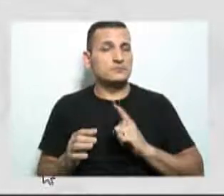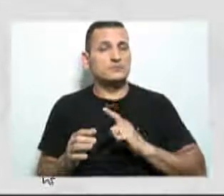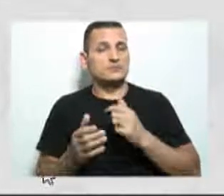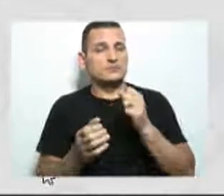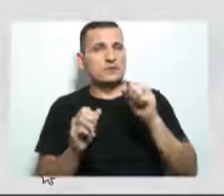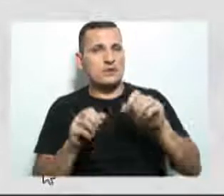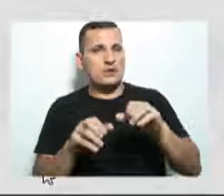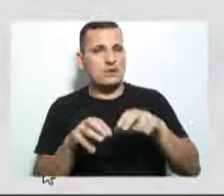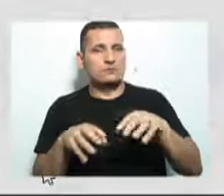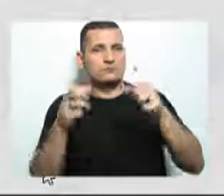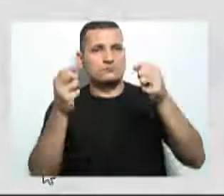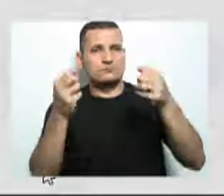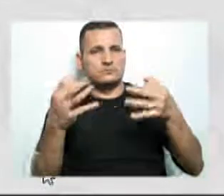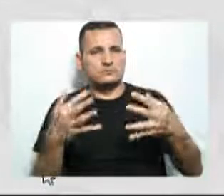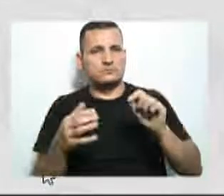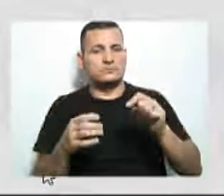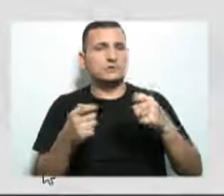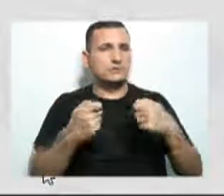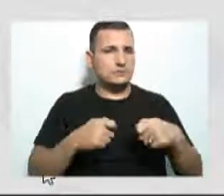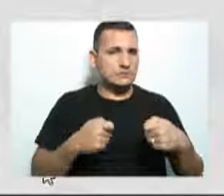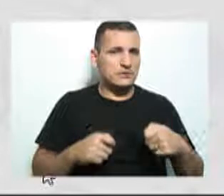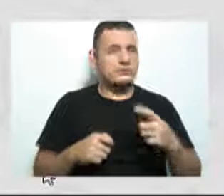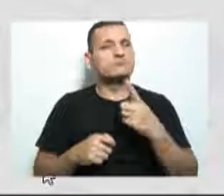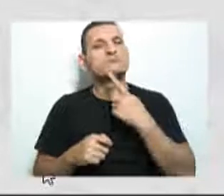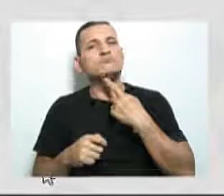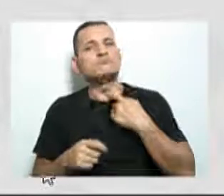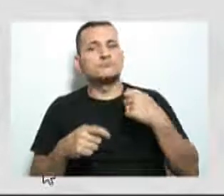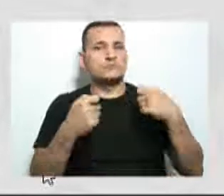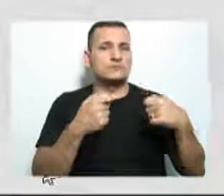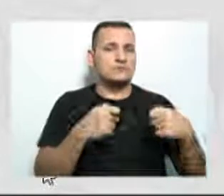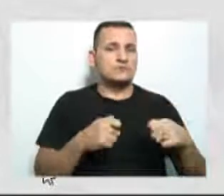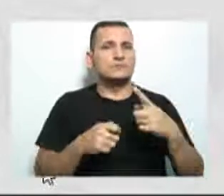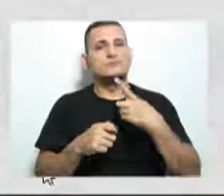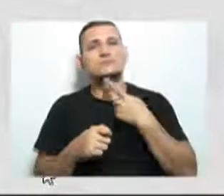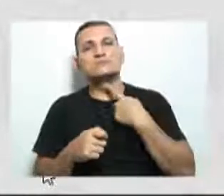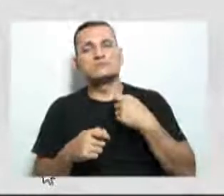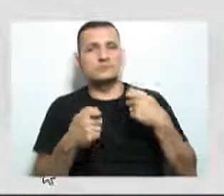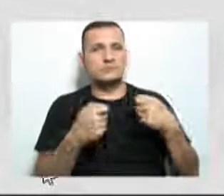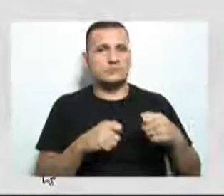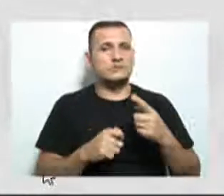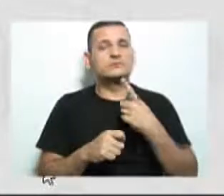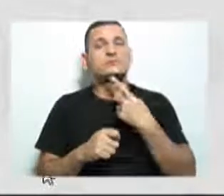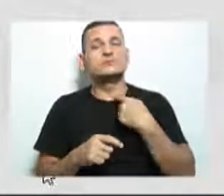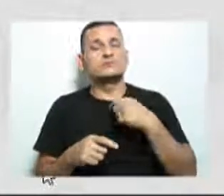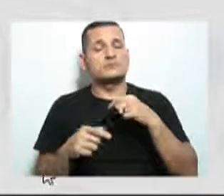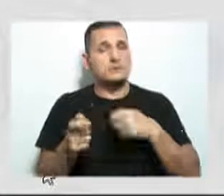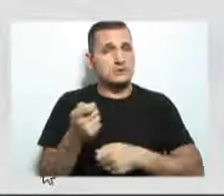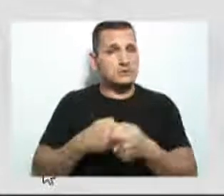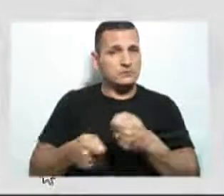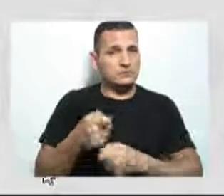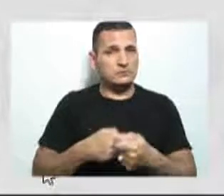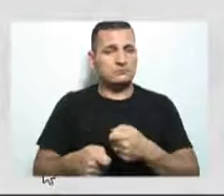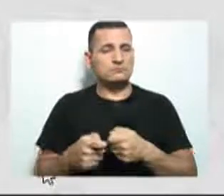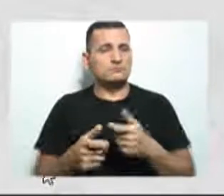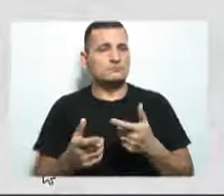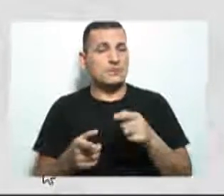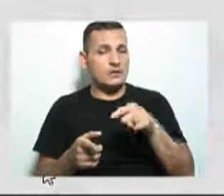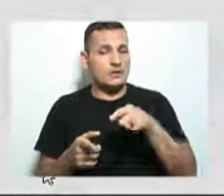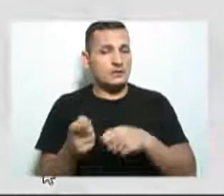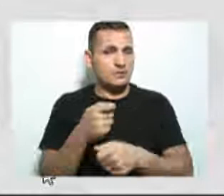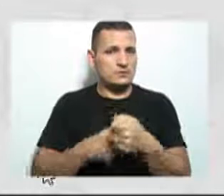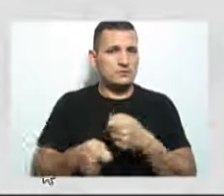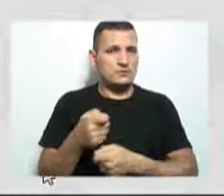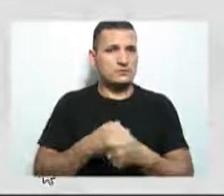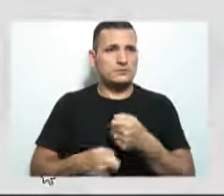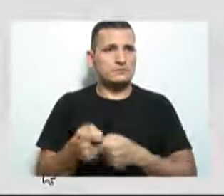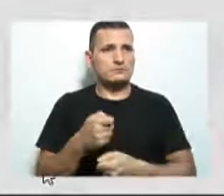muito sobre necessidade e desejo, necessidade e desejo. Na negociação, nós temos que pautar essa negociação, claro,